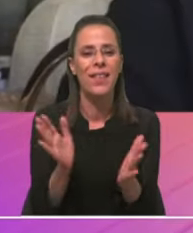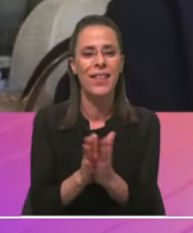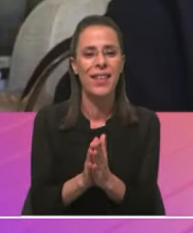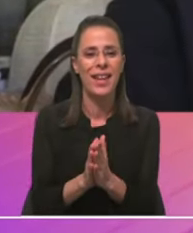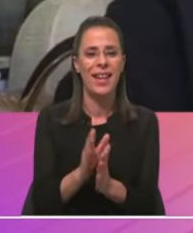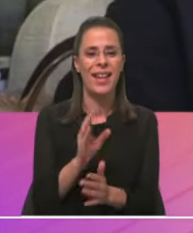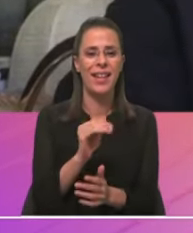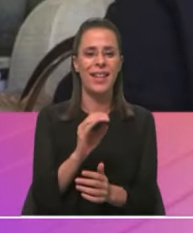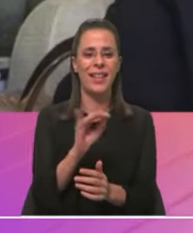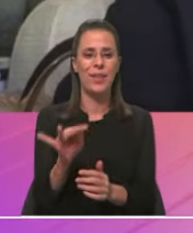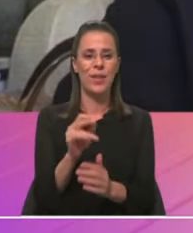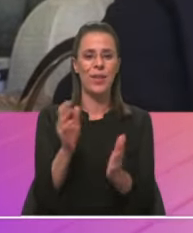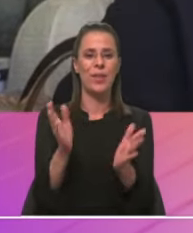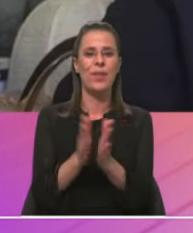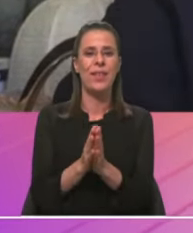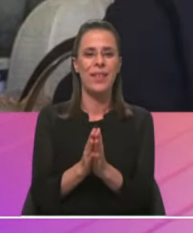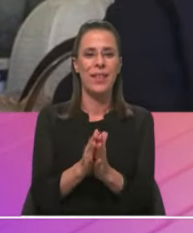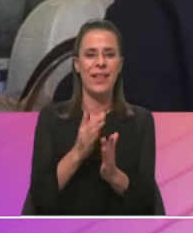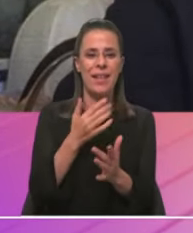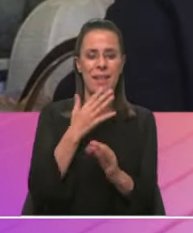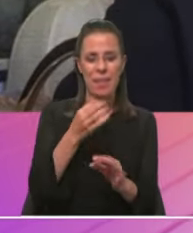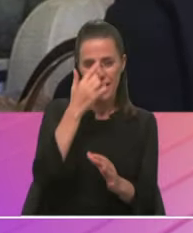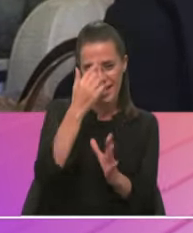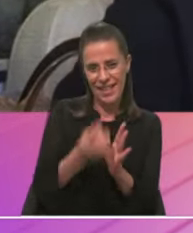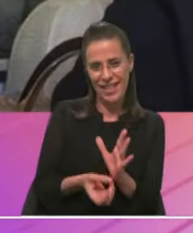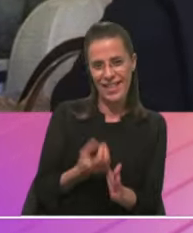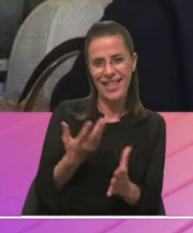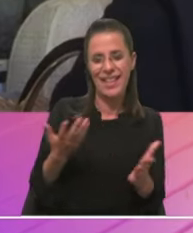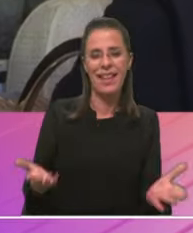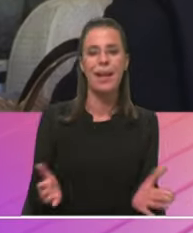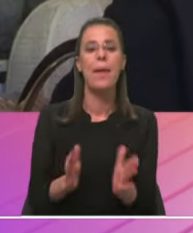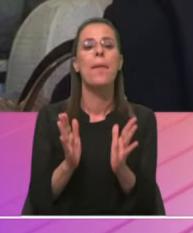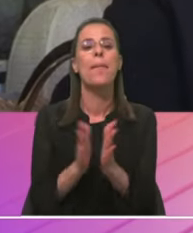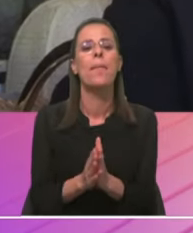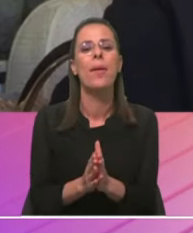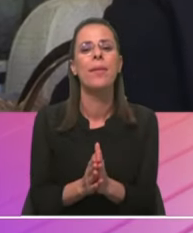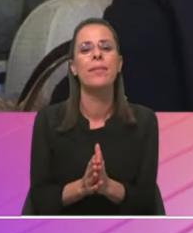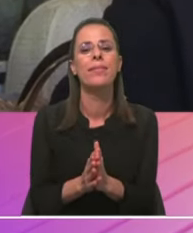Olá, Sofia. Bela surpresa, não? Bom,